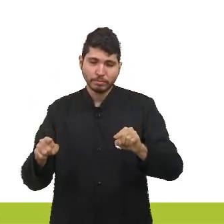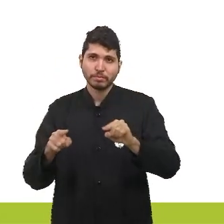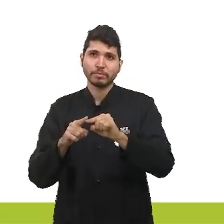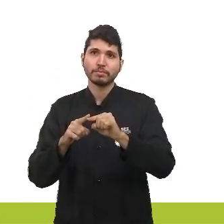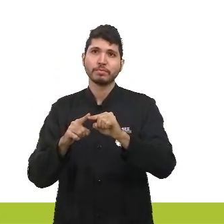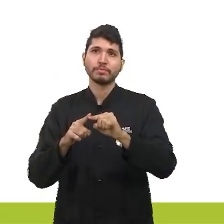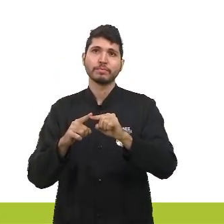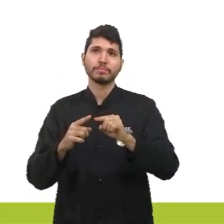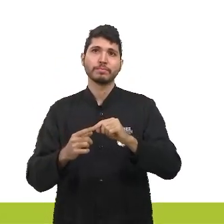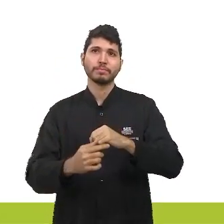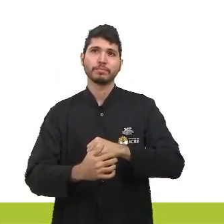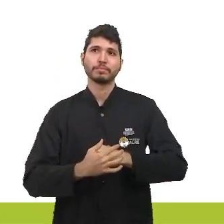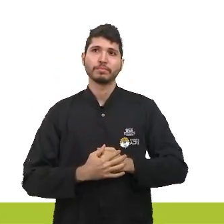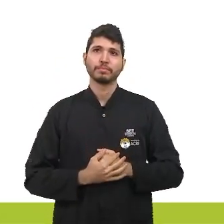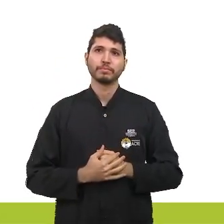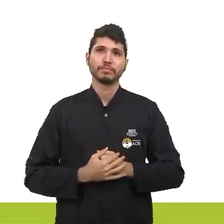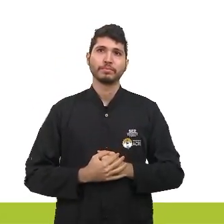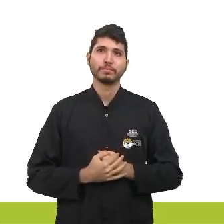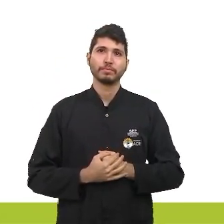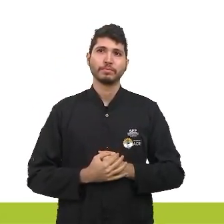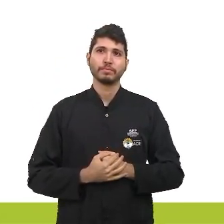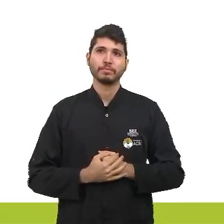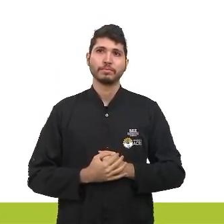esse é outro exercício, desculpa.